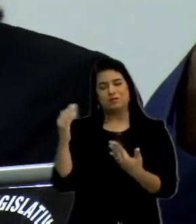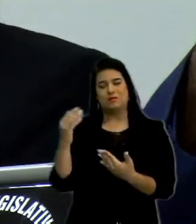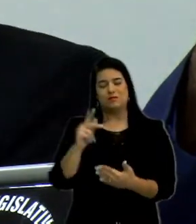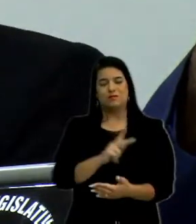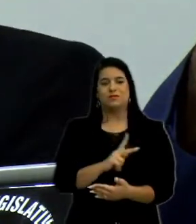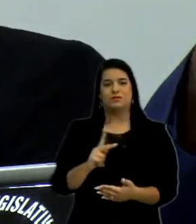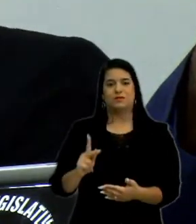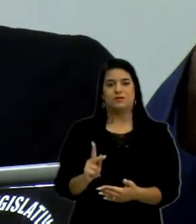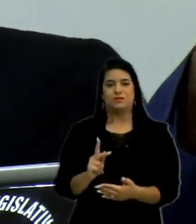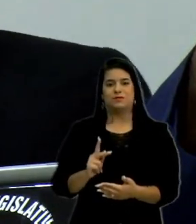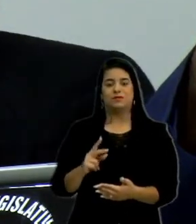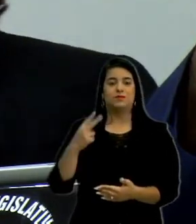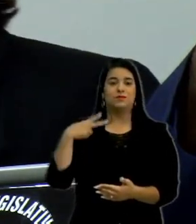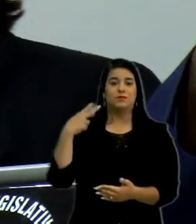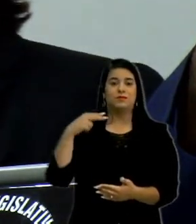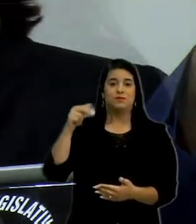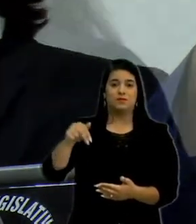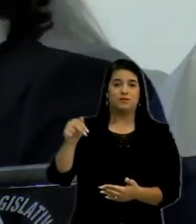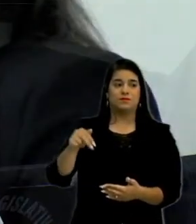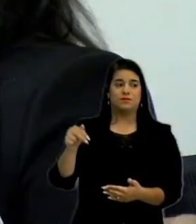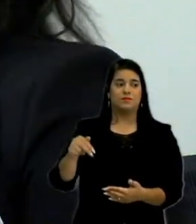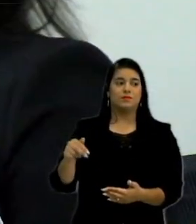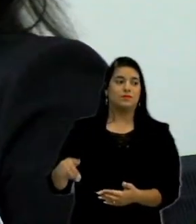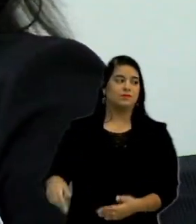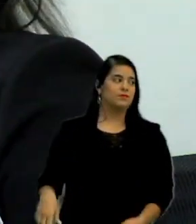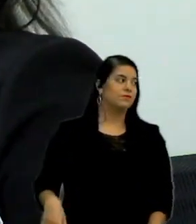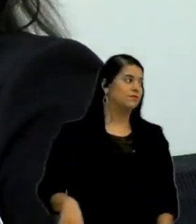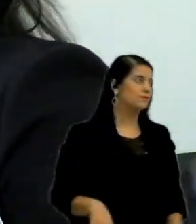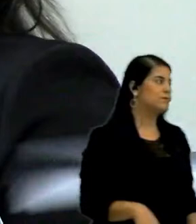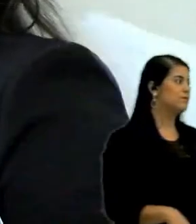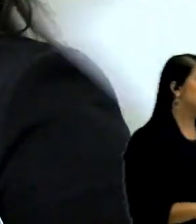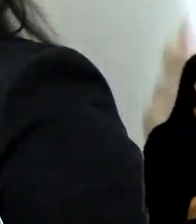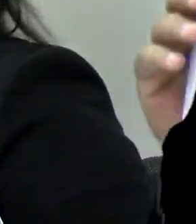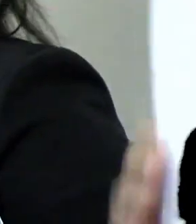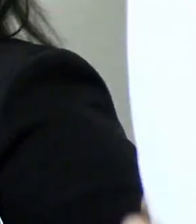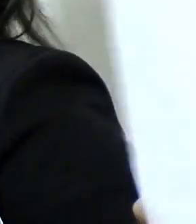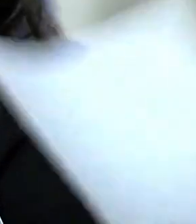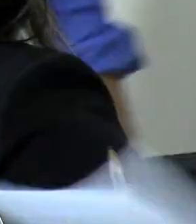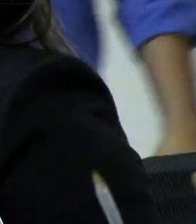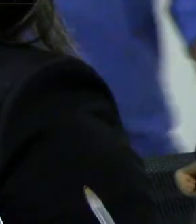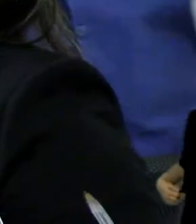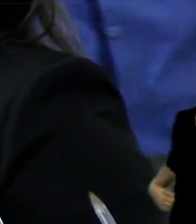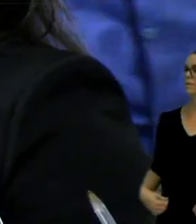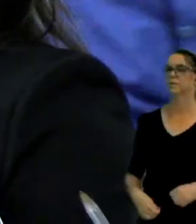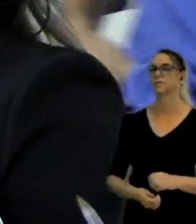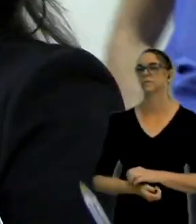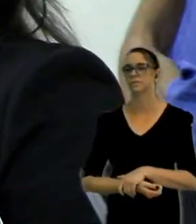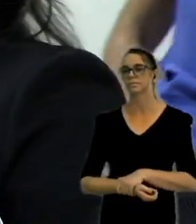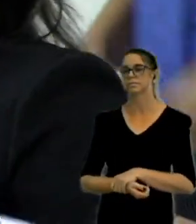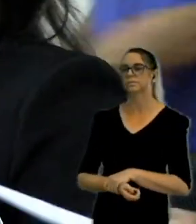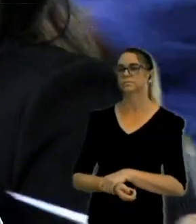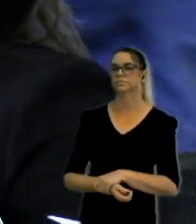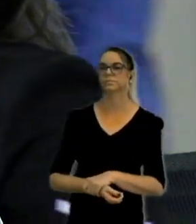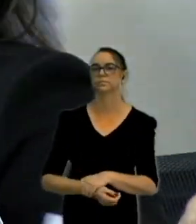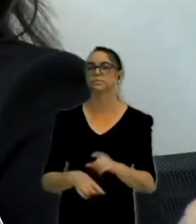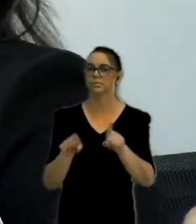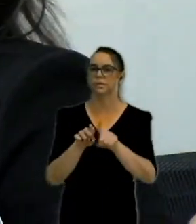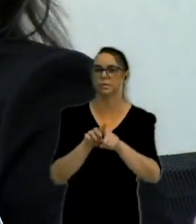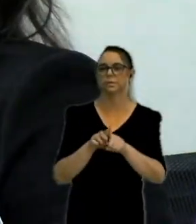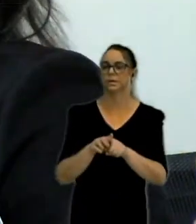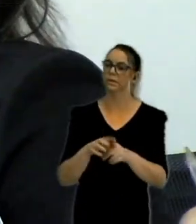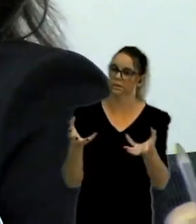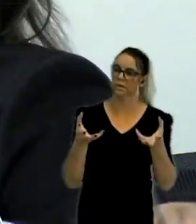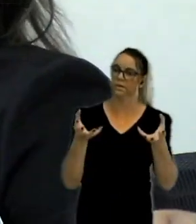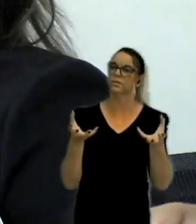presidente. Vereadora Neide. Bom dia, senhor presidente. Também quero colocar de felicitações pela